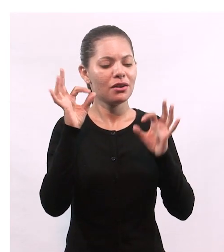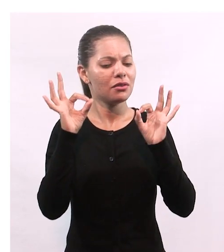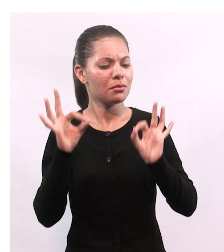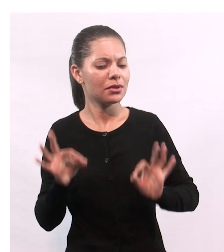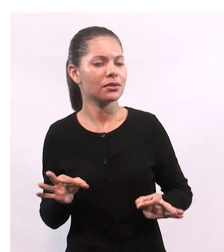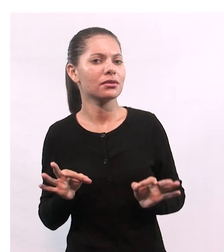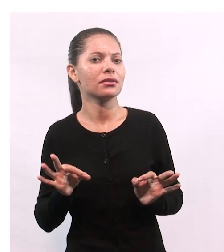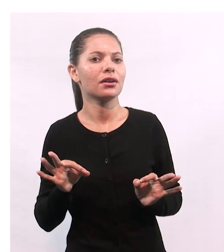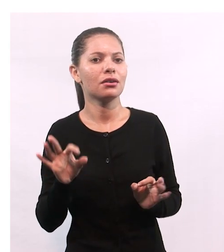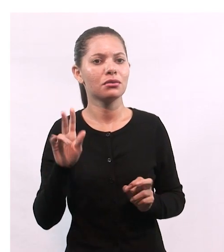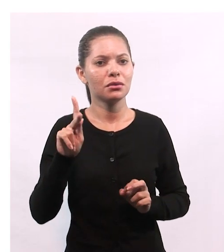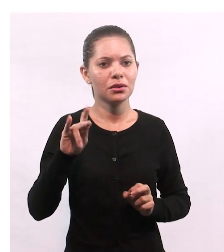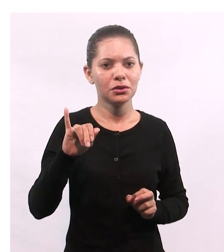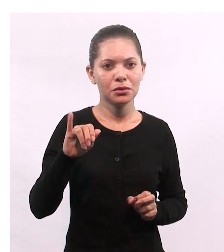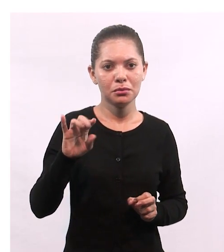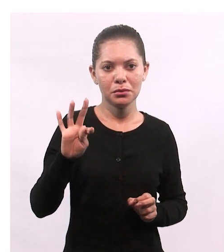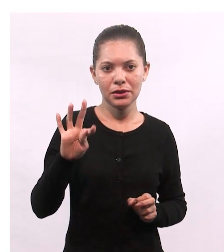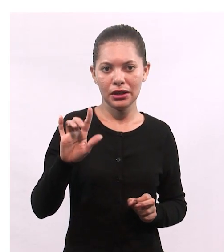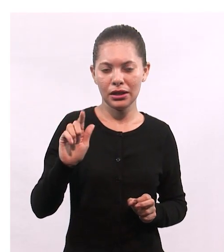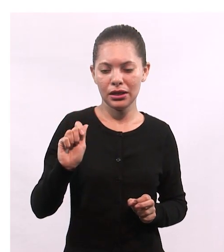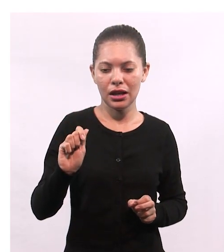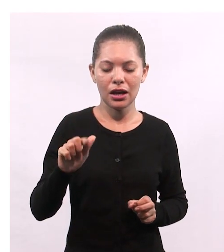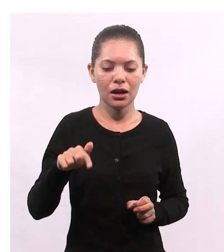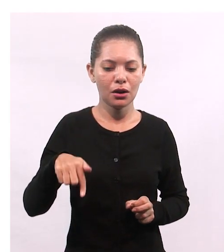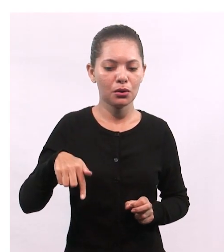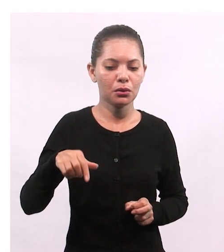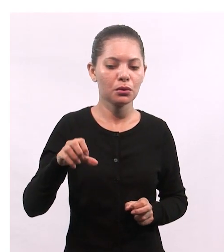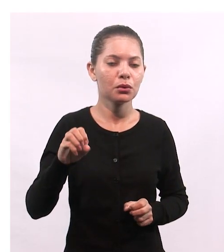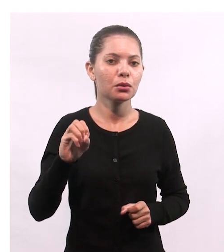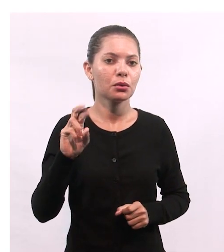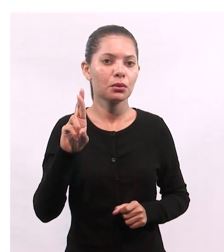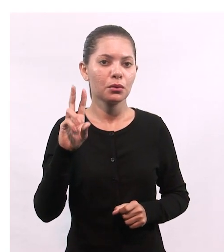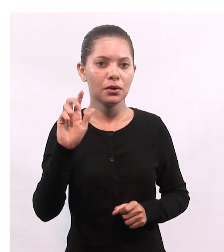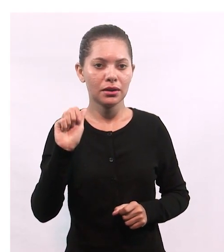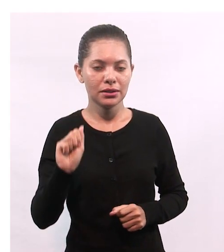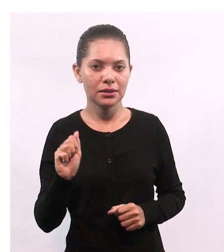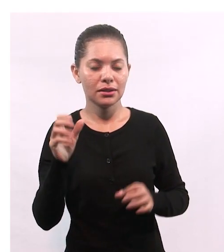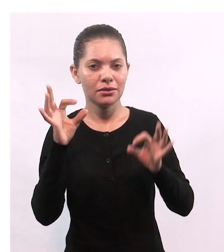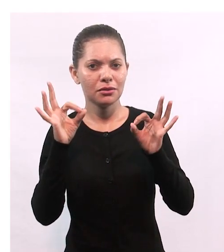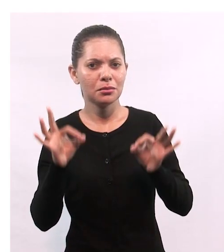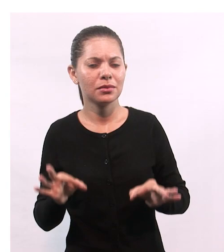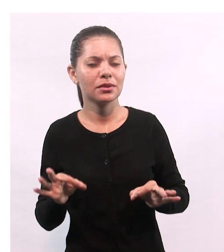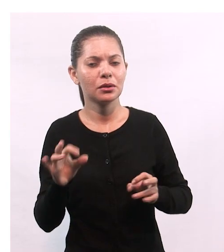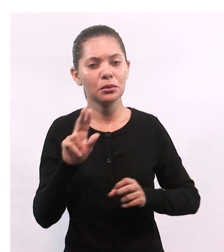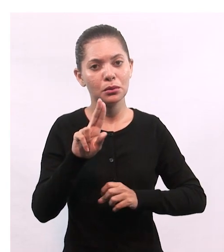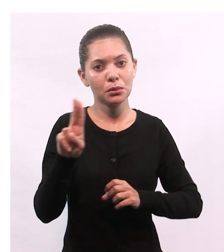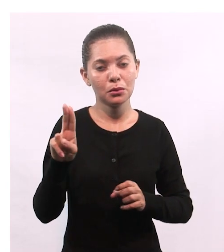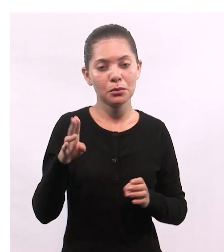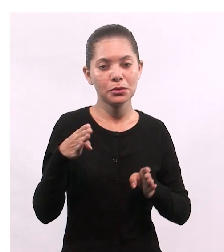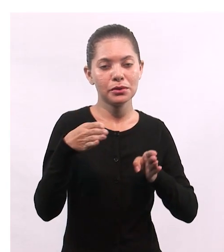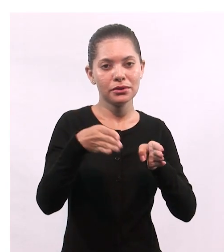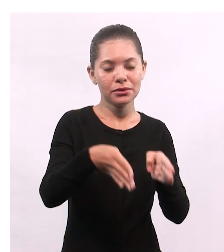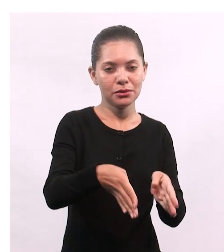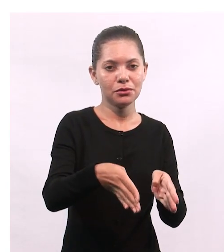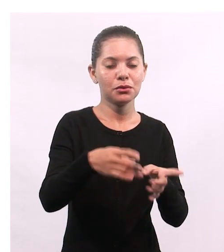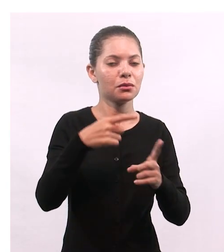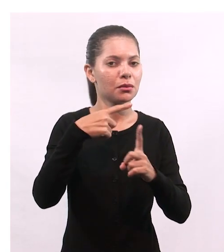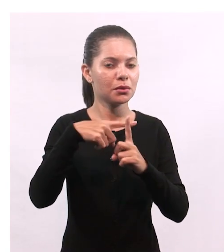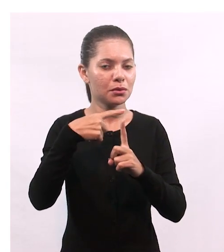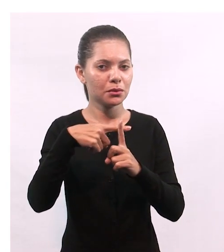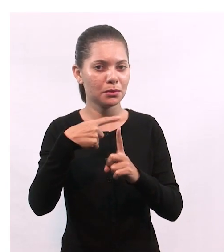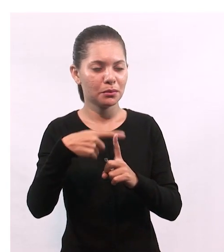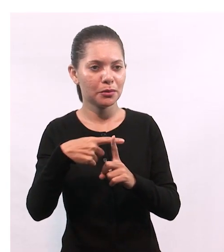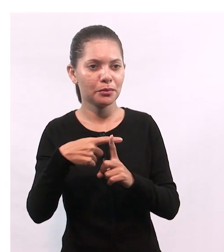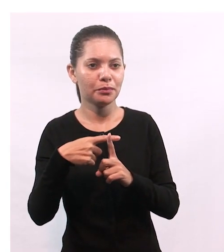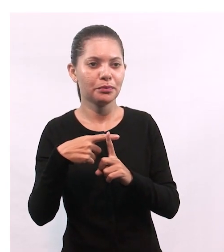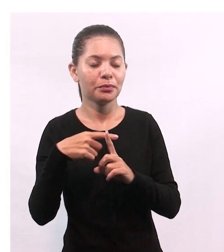Pitágoras, eu estou falando, olha, afirmação de Pitágoras. Ele recebeu um nome específico, mas é a afirmação de que a hipotenusa ao quadrado